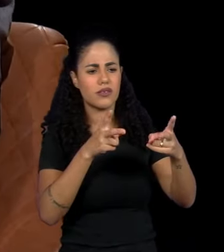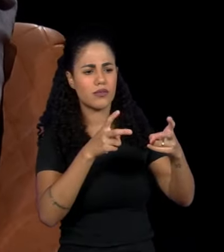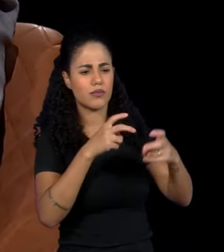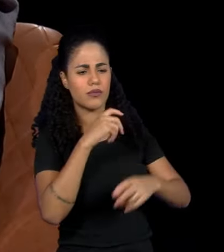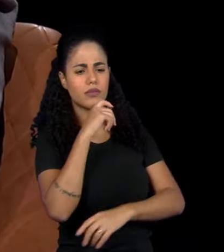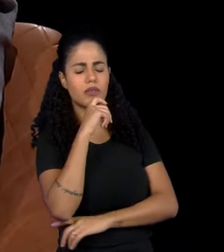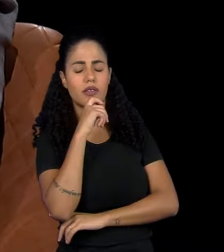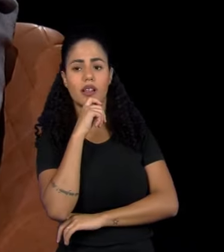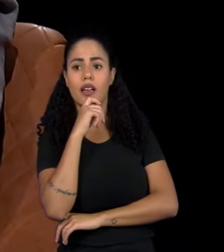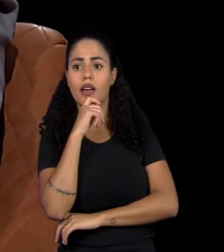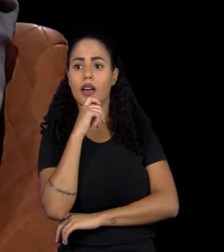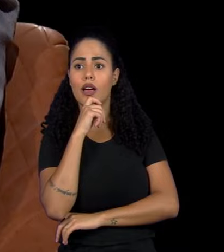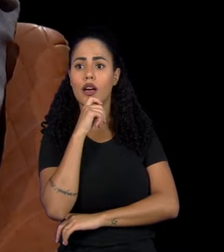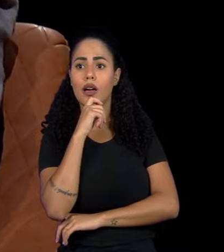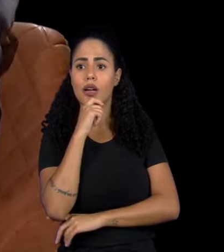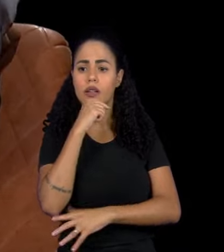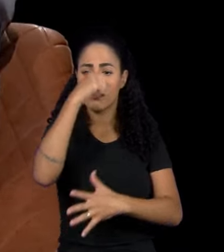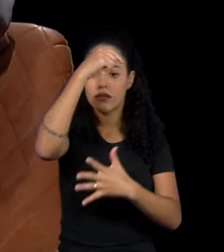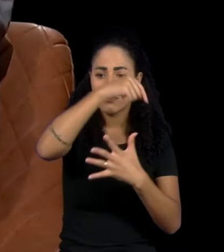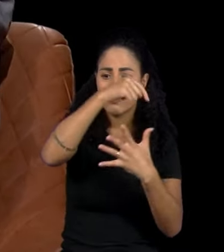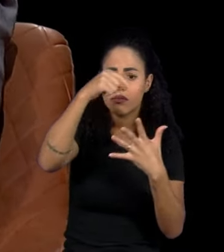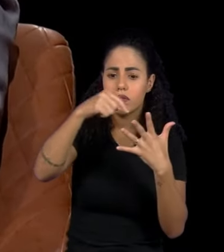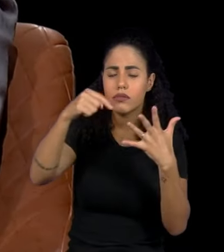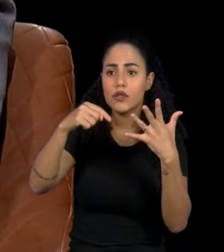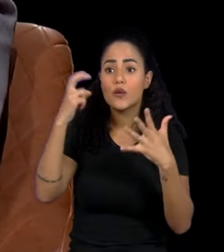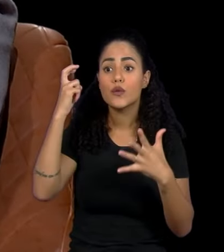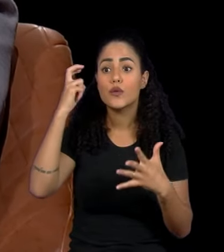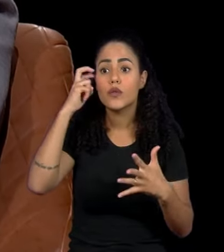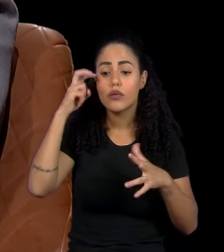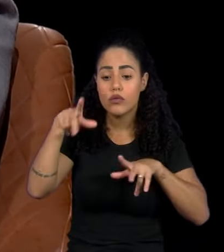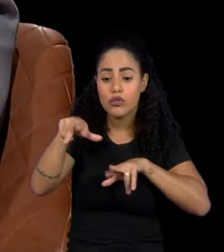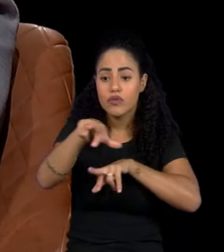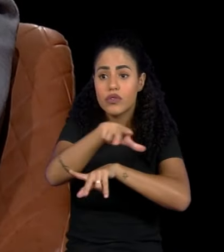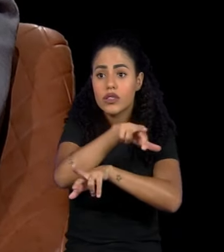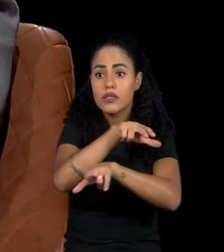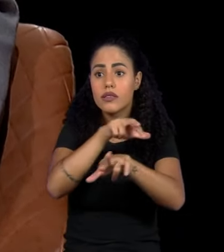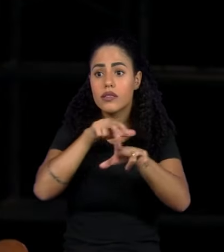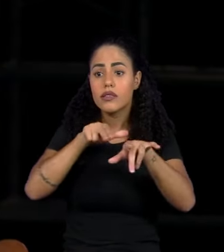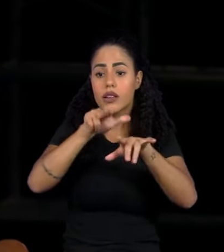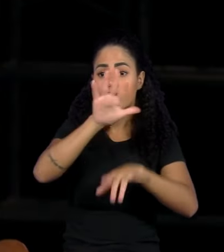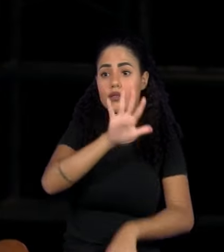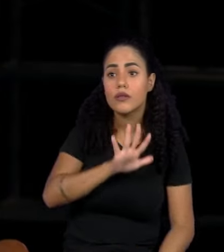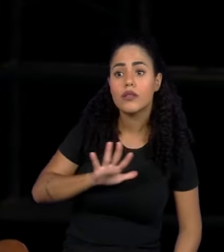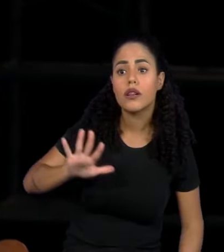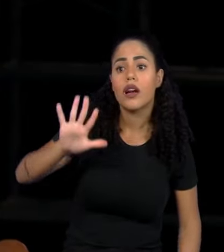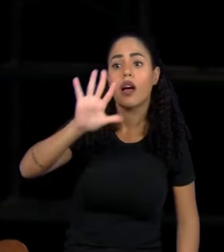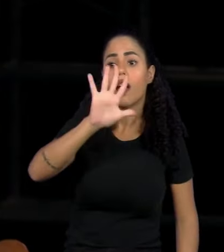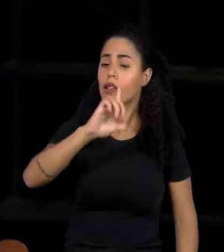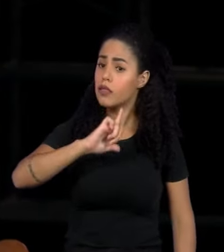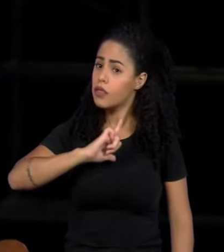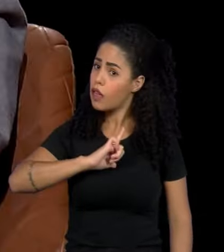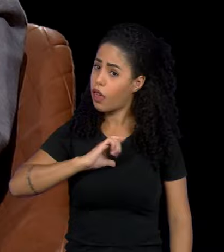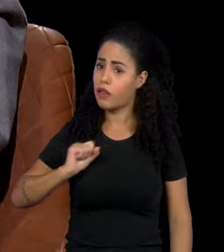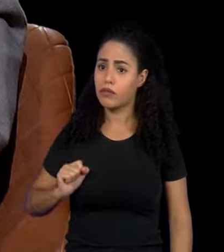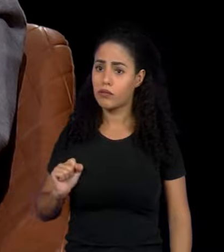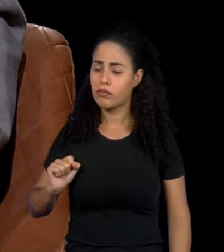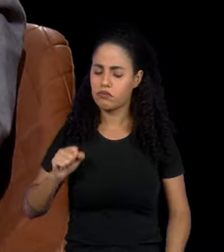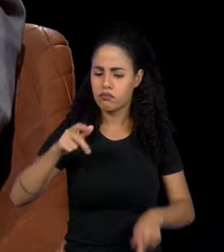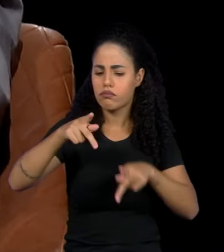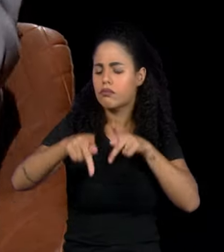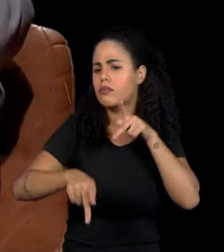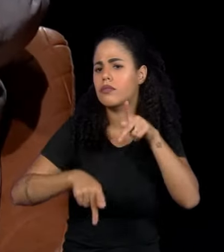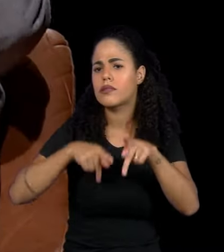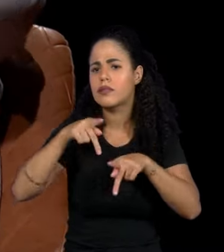unidade cultural junto de nossa diversidade cultural. No mundo cultural popular. Ou